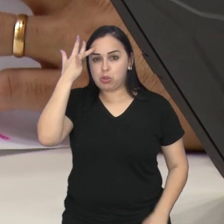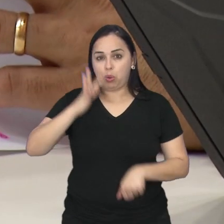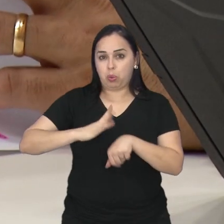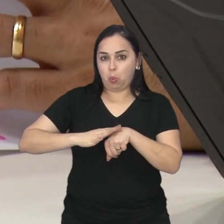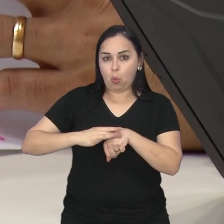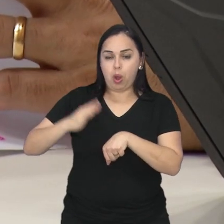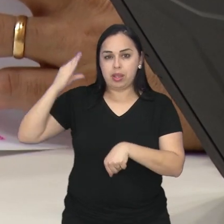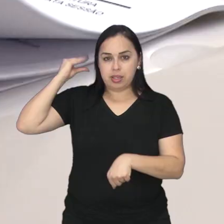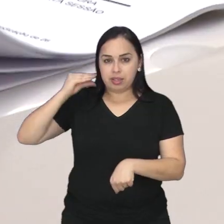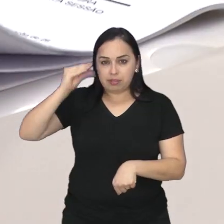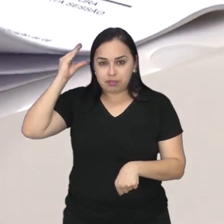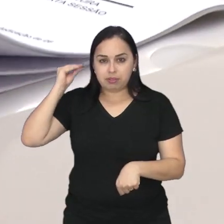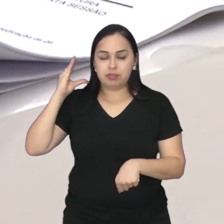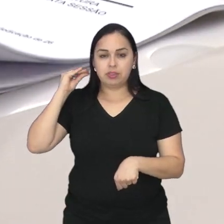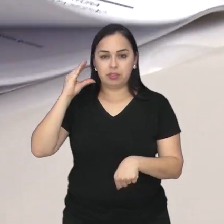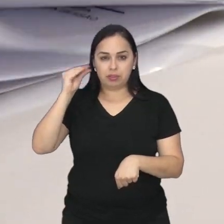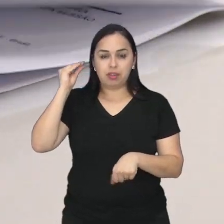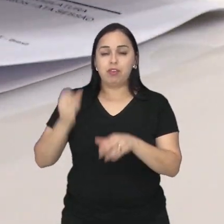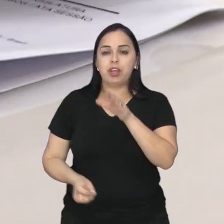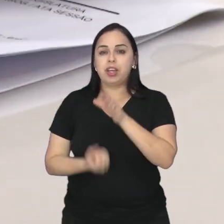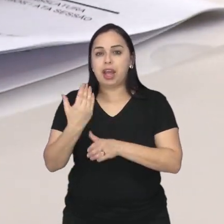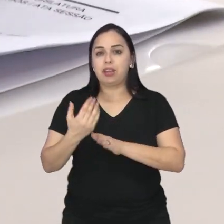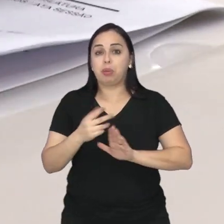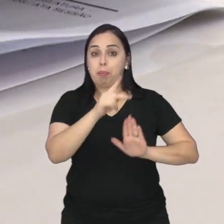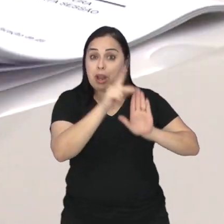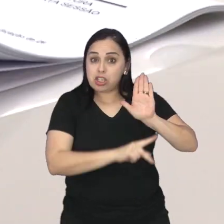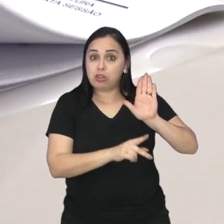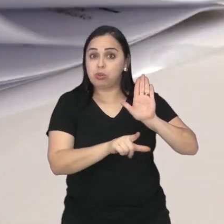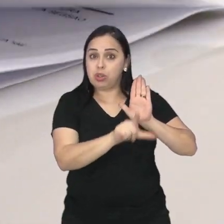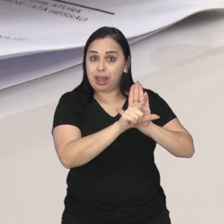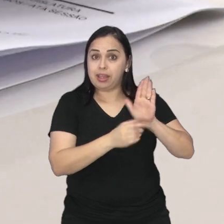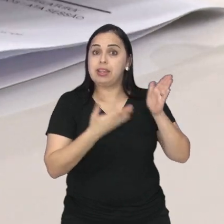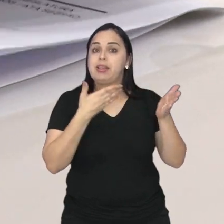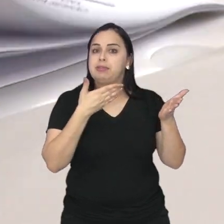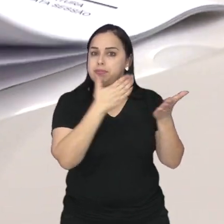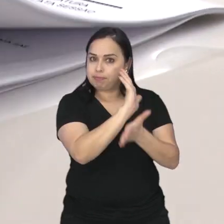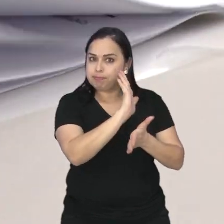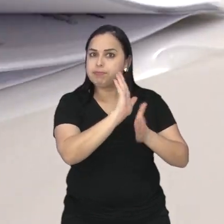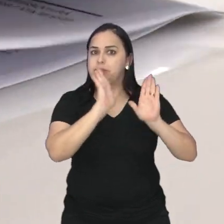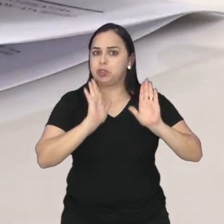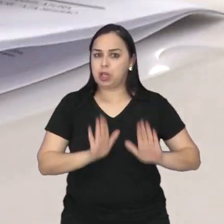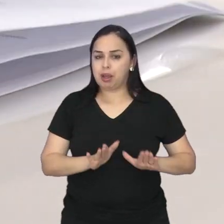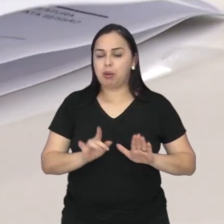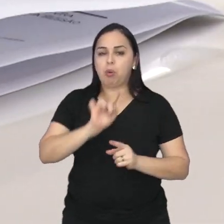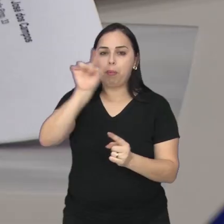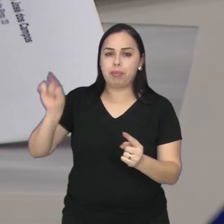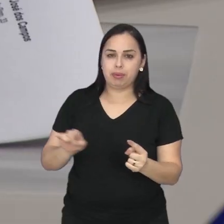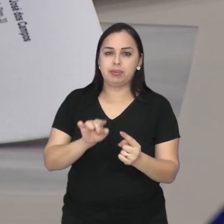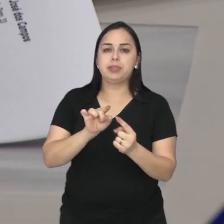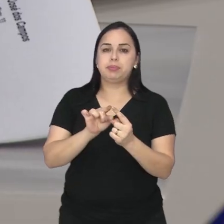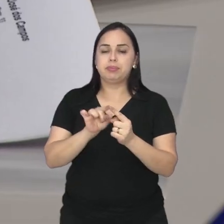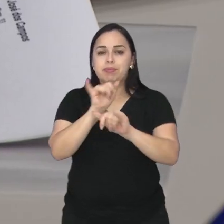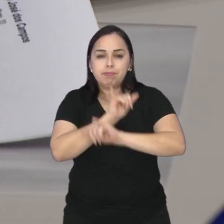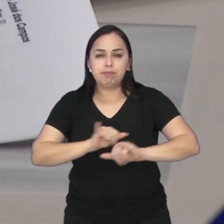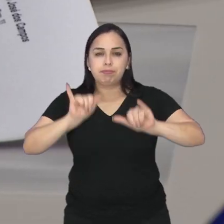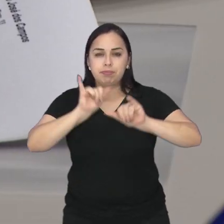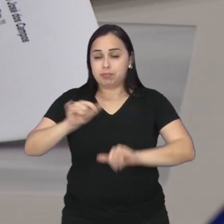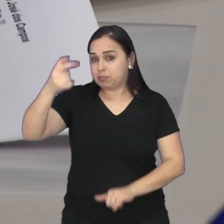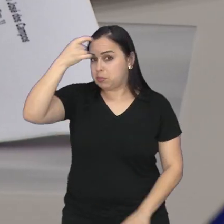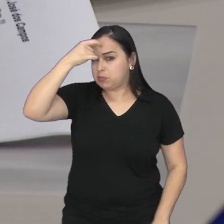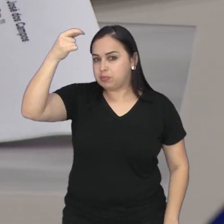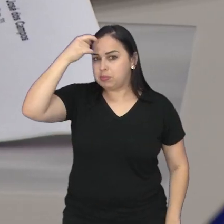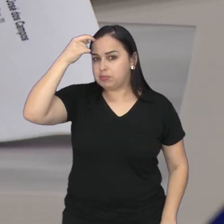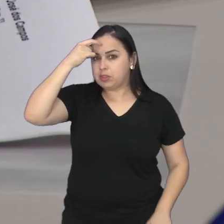com Esquizofrenia, foi instituída a partir do projeto de lei aprovado na Câmara Municipal. O principal objetivo da